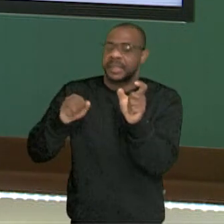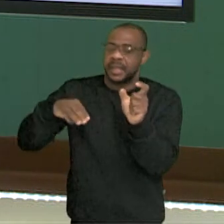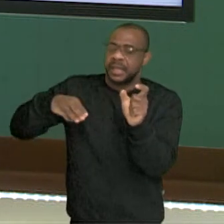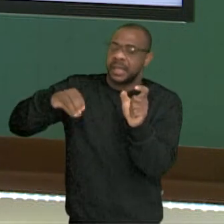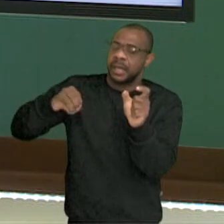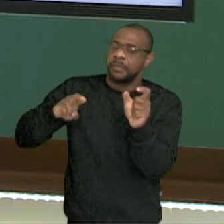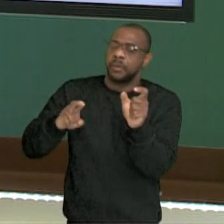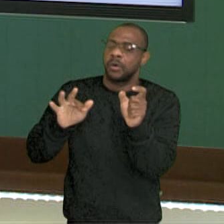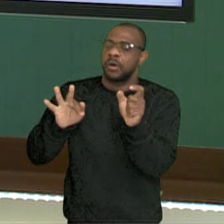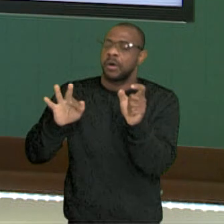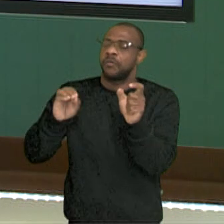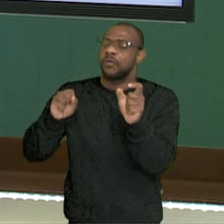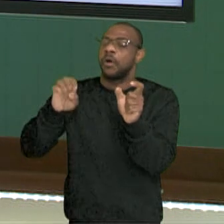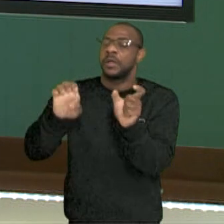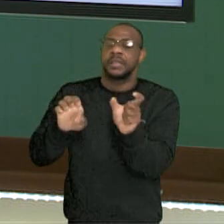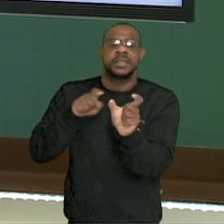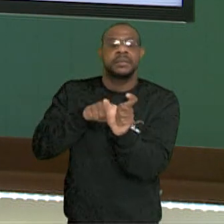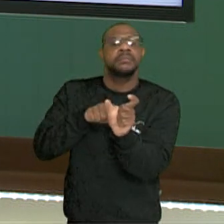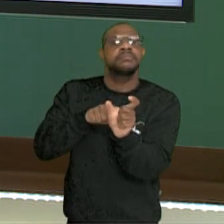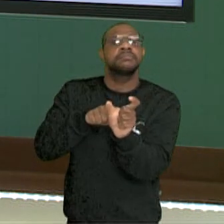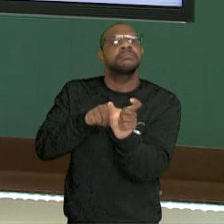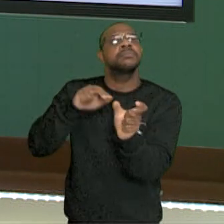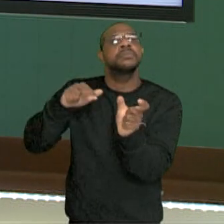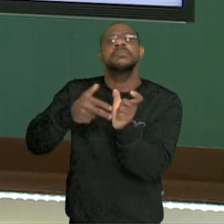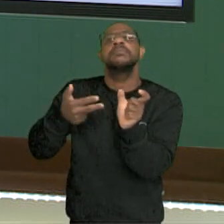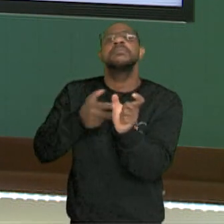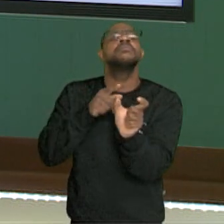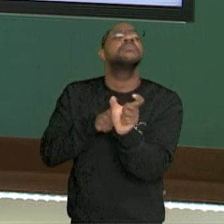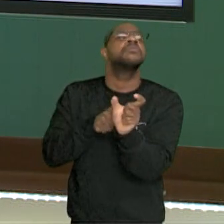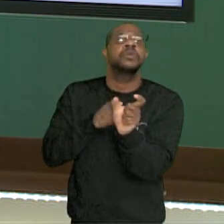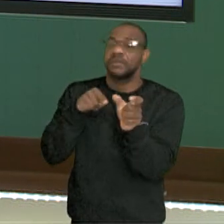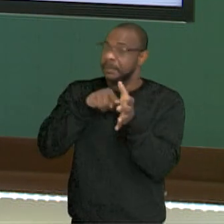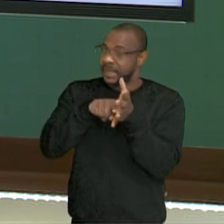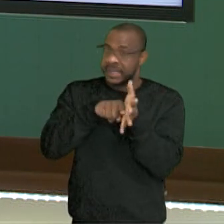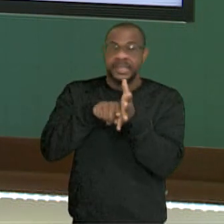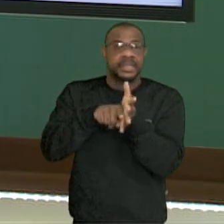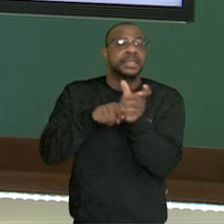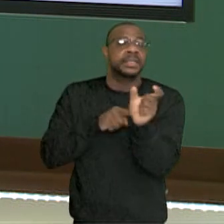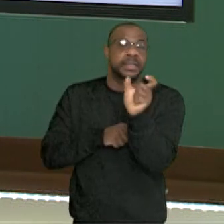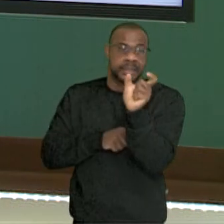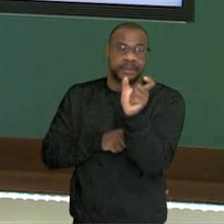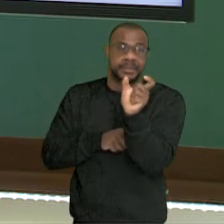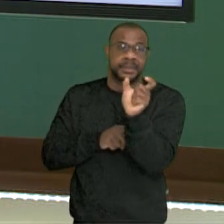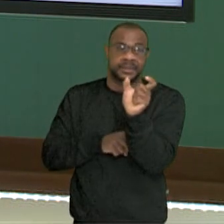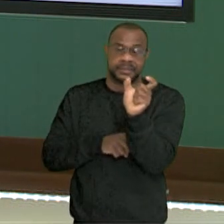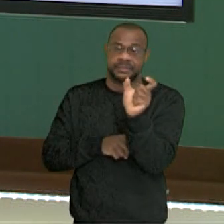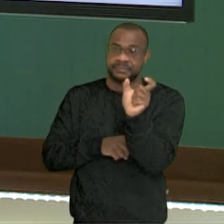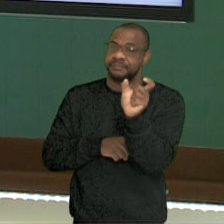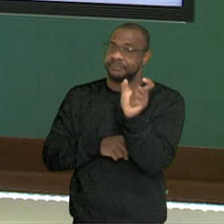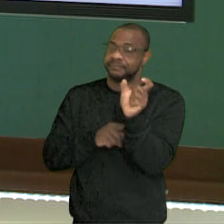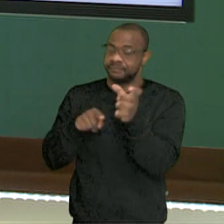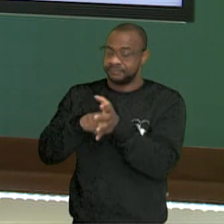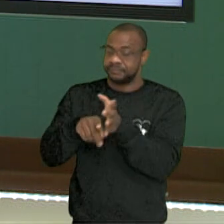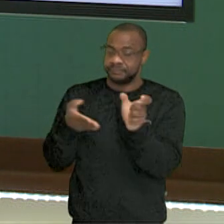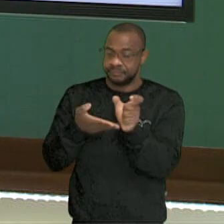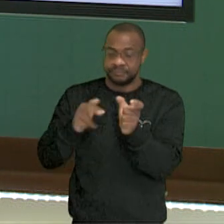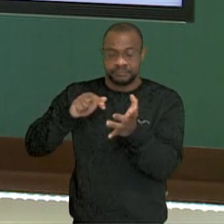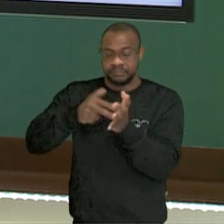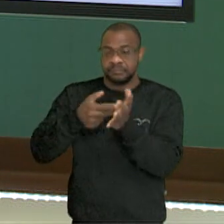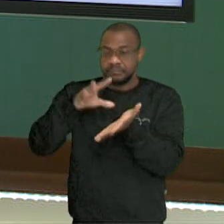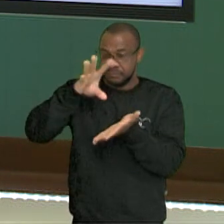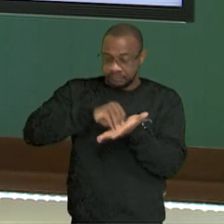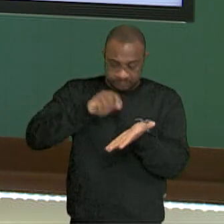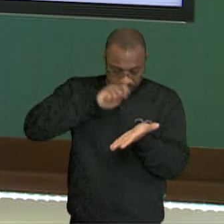online. Independente de qual você vai utilizar, você vai pesquisar essa palavra metamorfose e